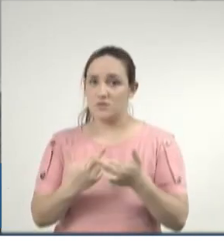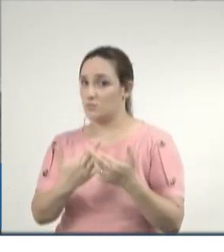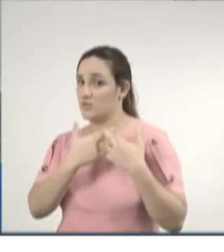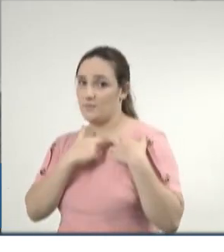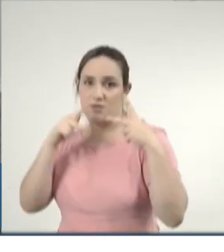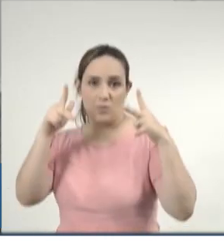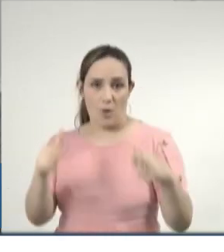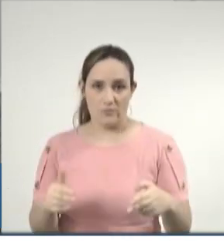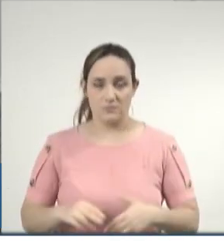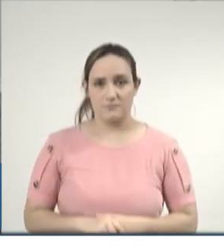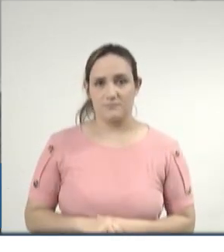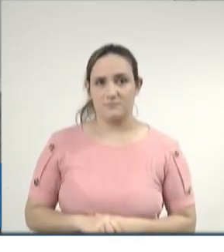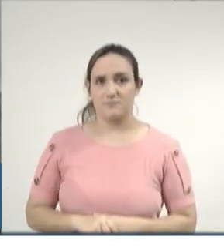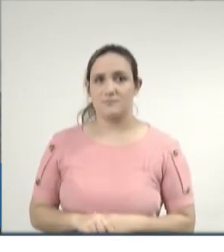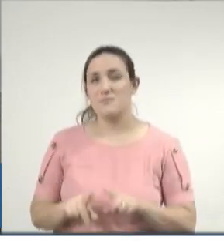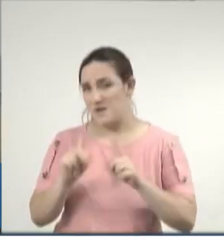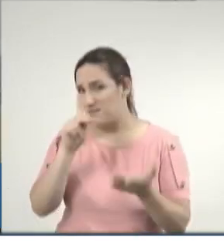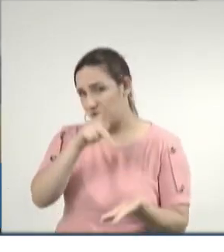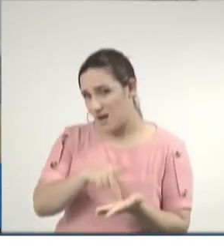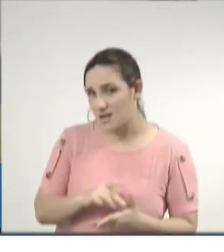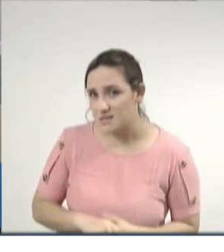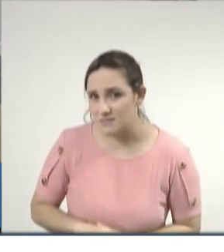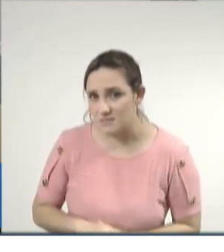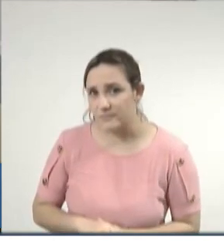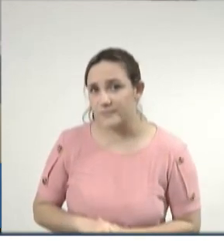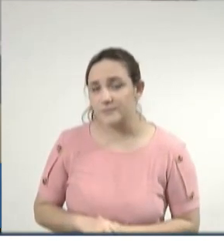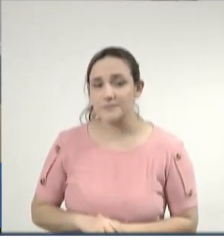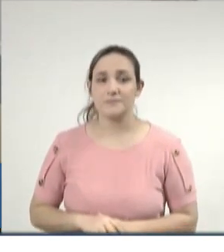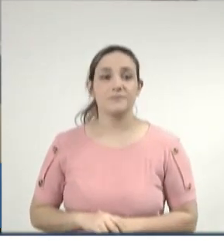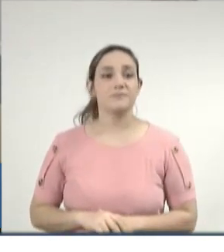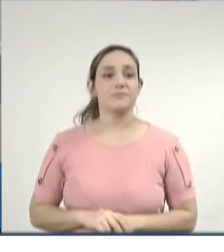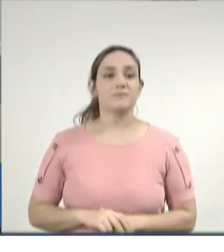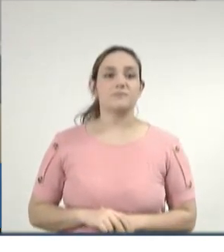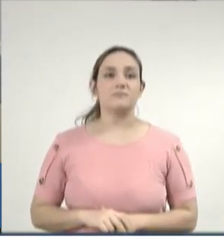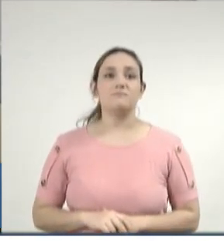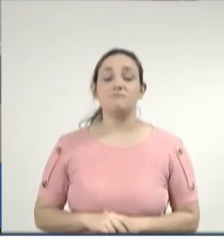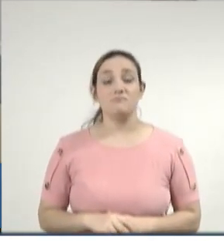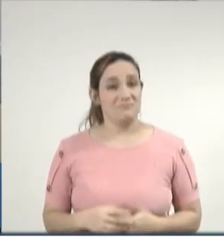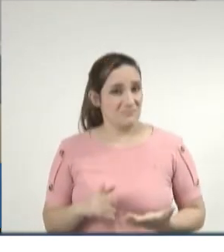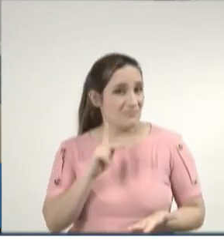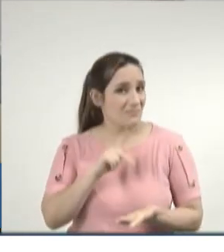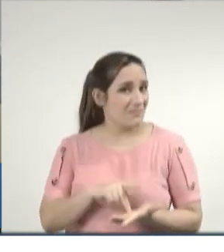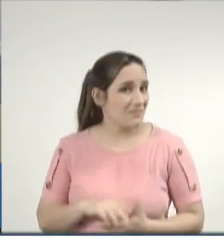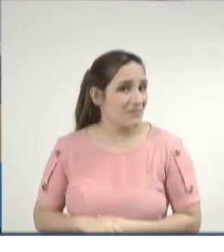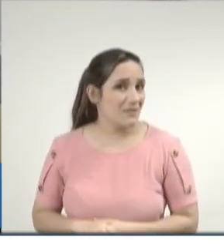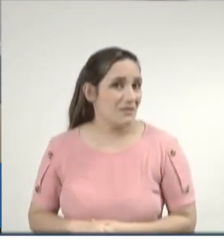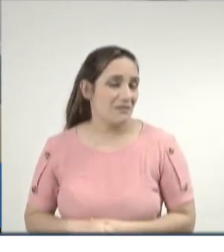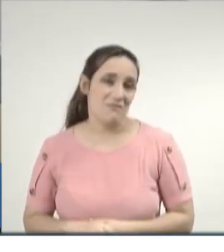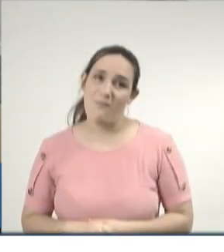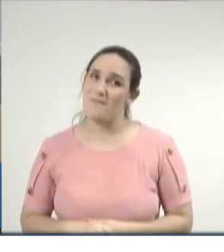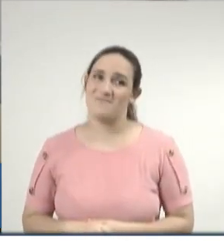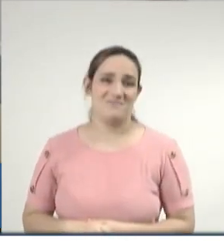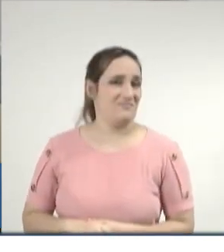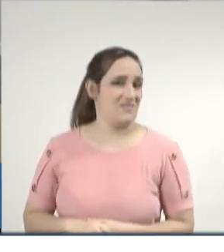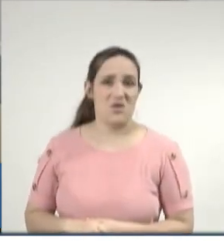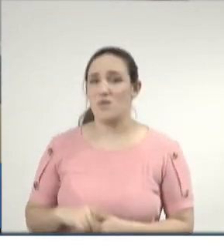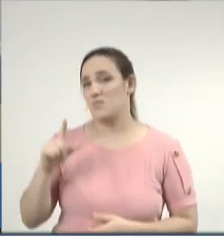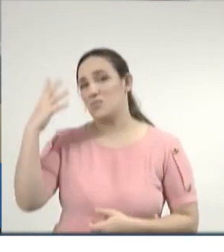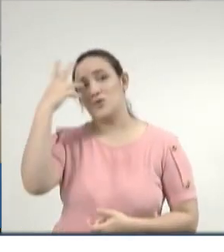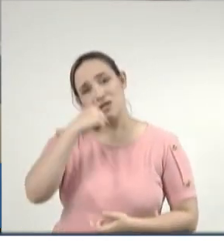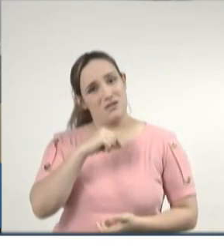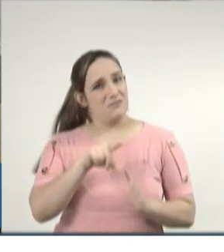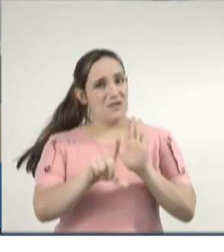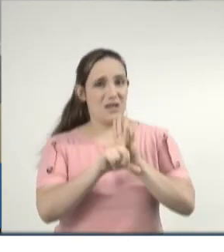deveres. Mas e aí, gente? Isso é verdade? É verdade, gente? Na prática não é. É muito bonito no